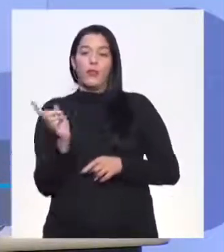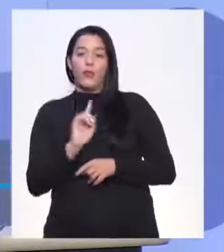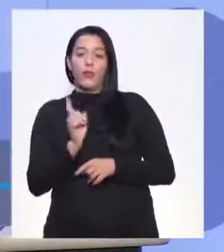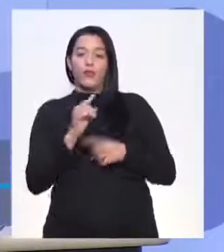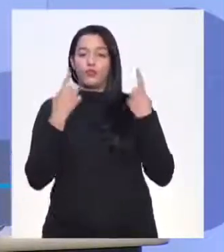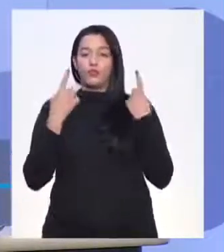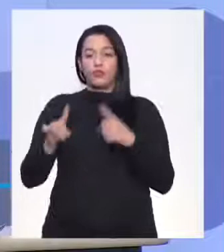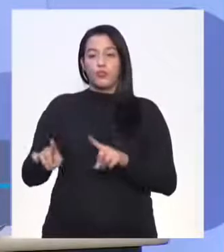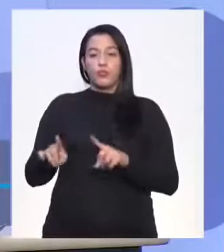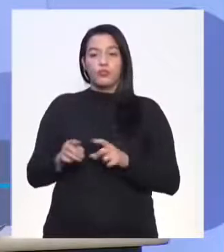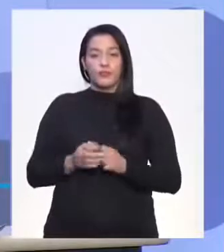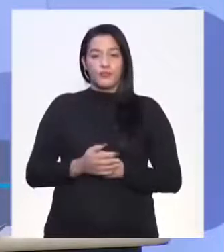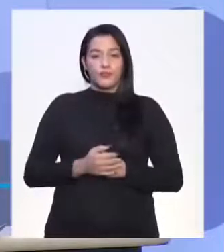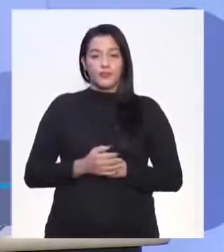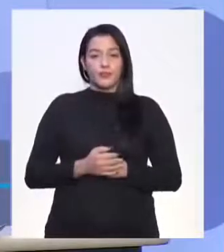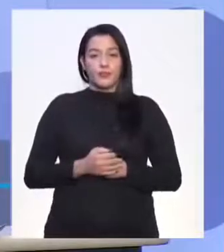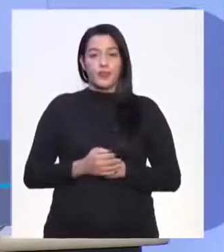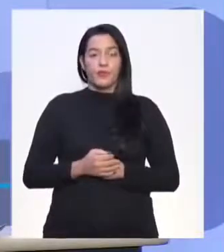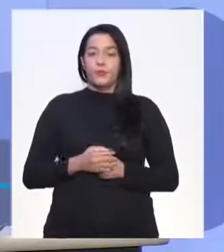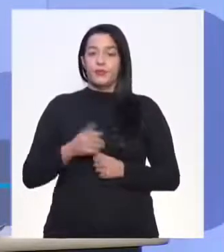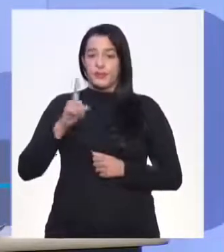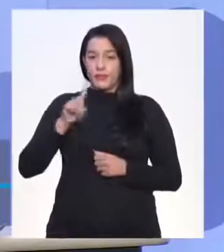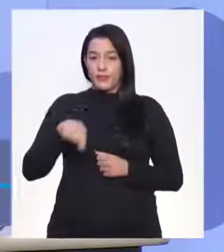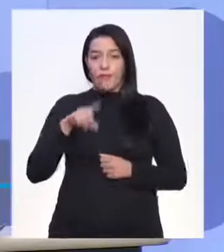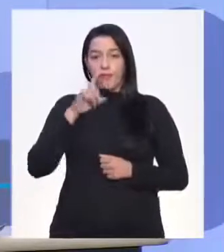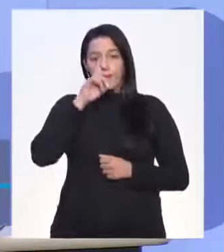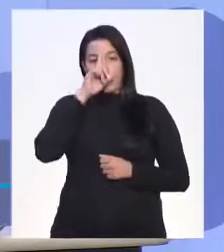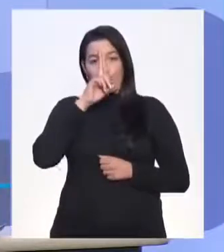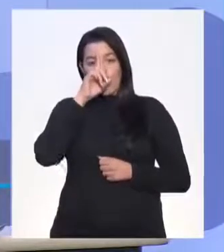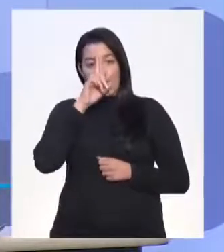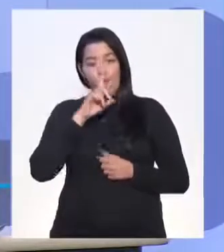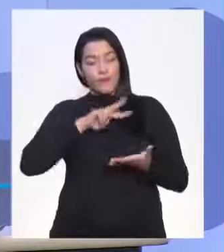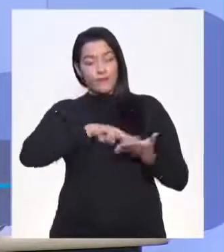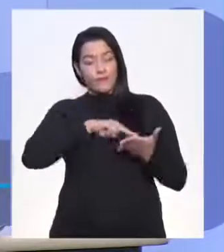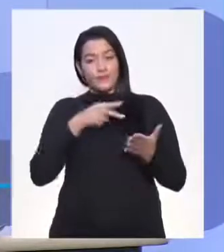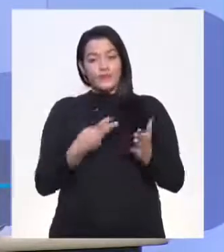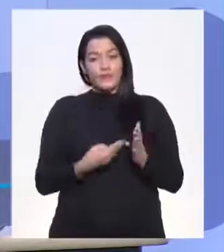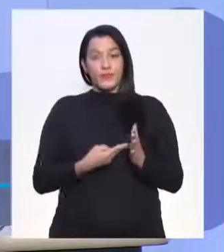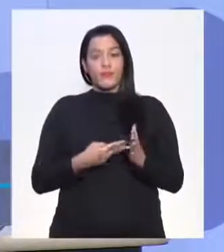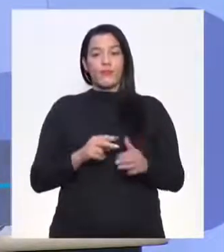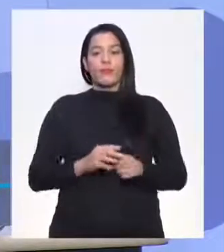caímos nesse perigo aí, tá? Quando a